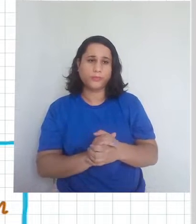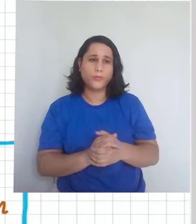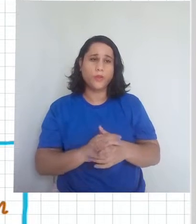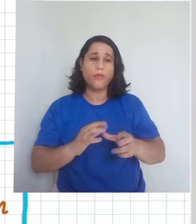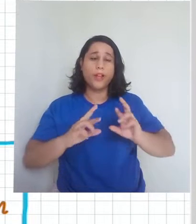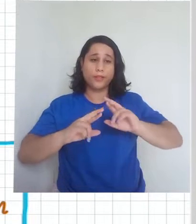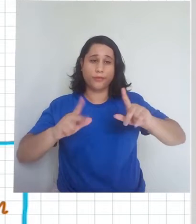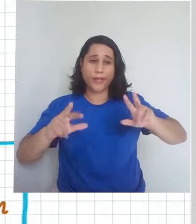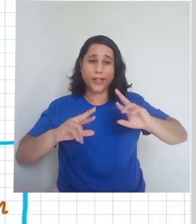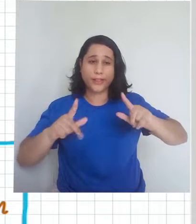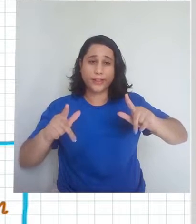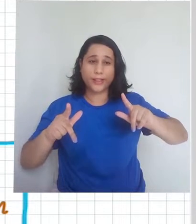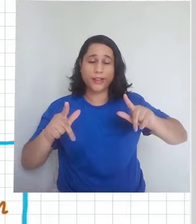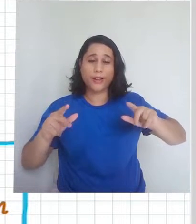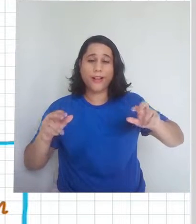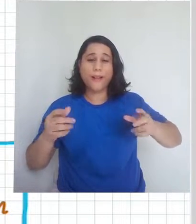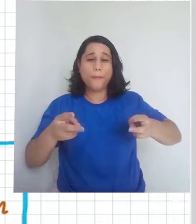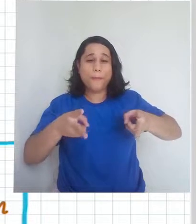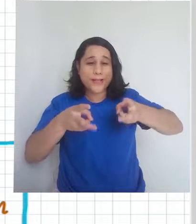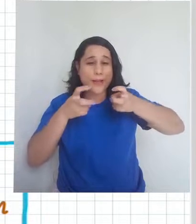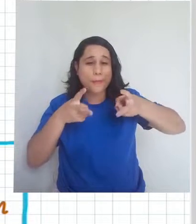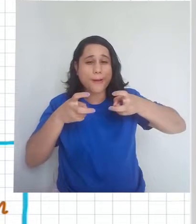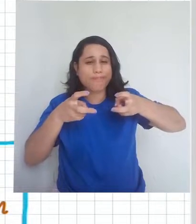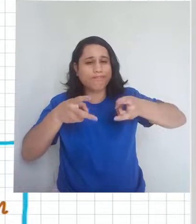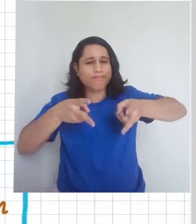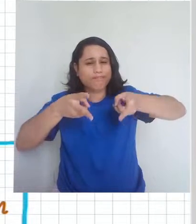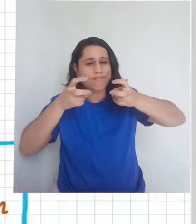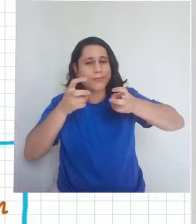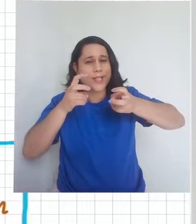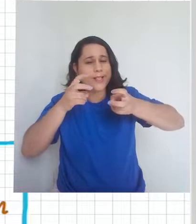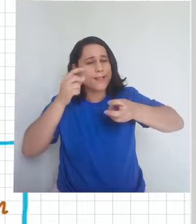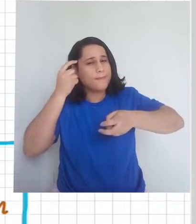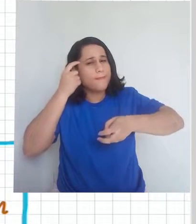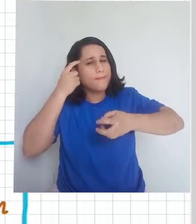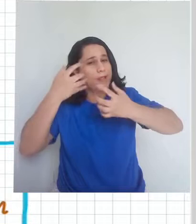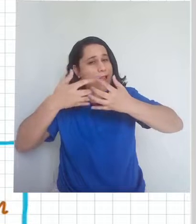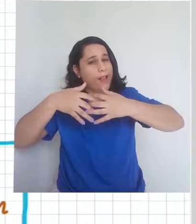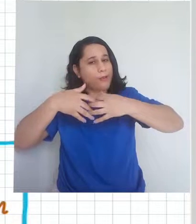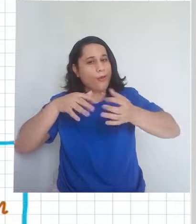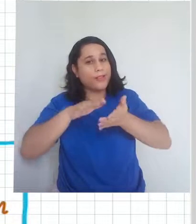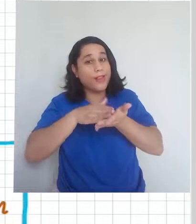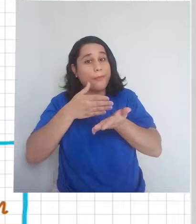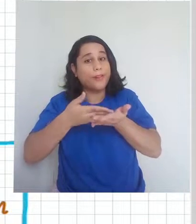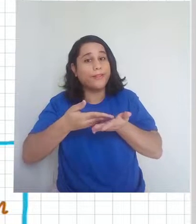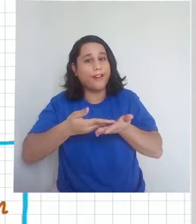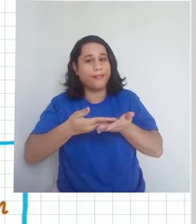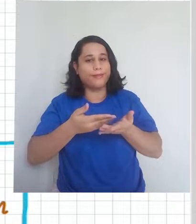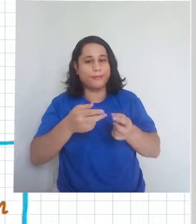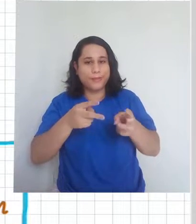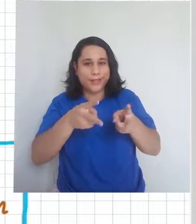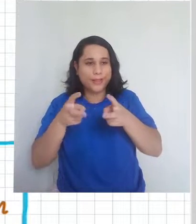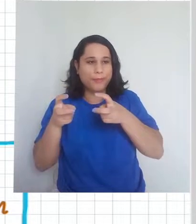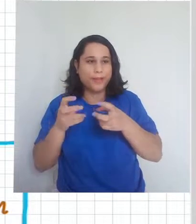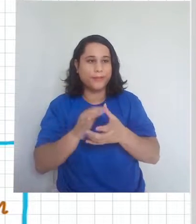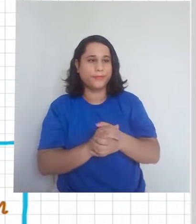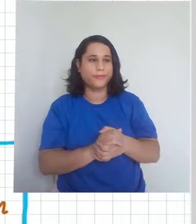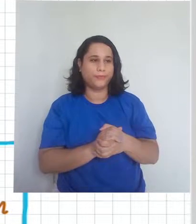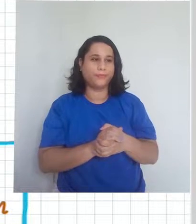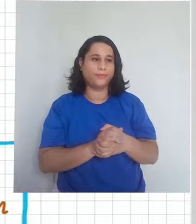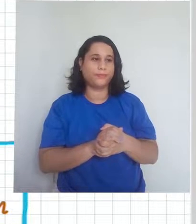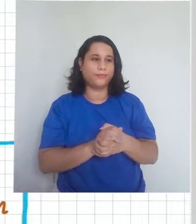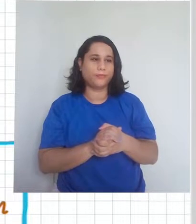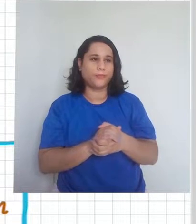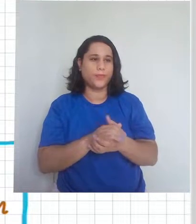vai mudar é exatamente a interpretação. Tá bom? Pernambuco está dentro do Brasil. O símbolo que